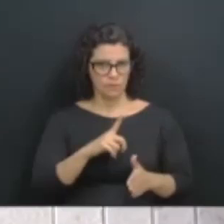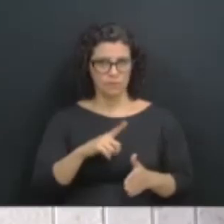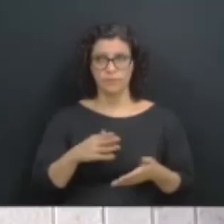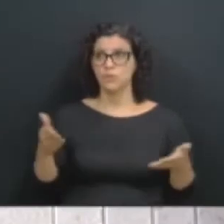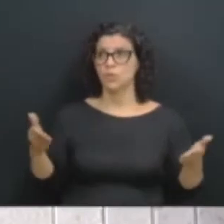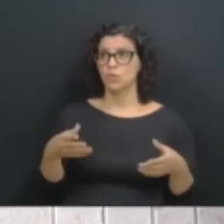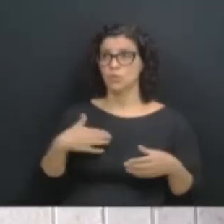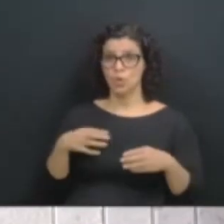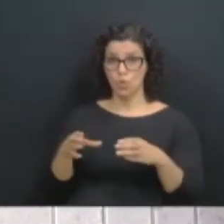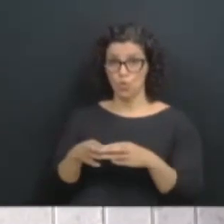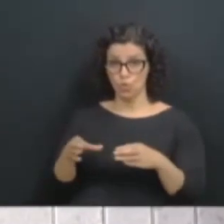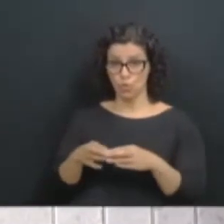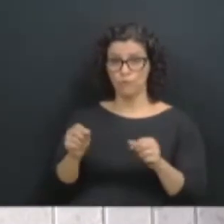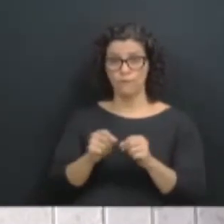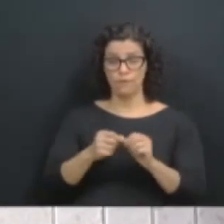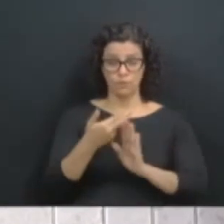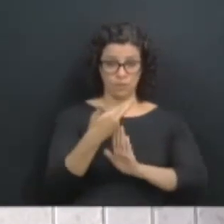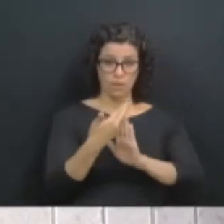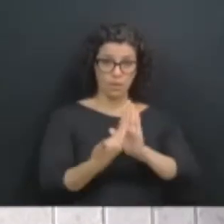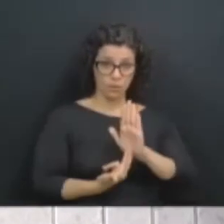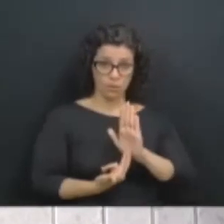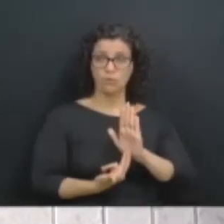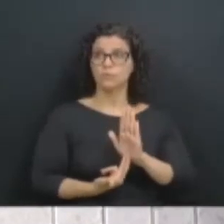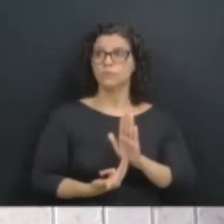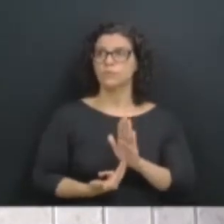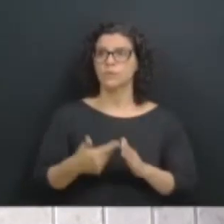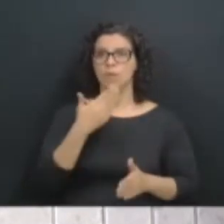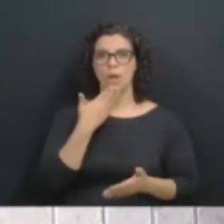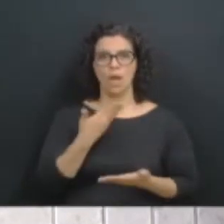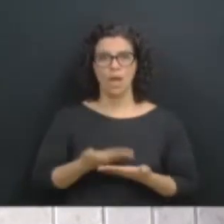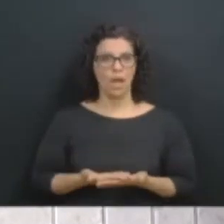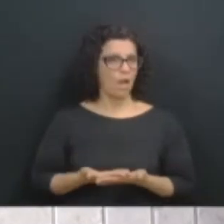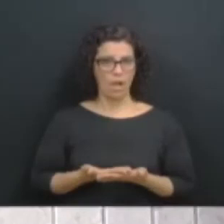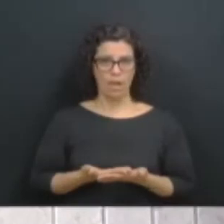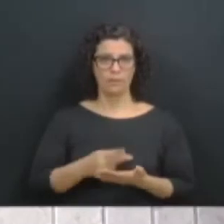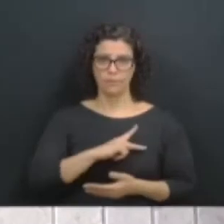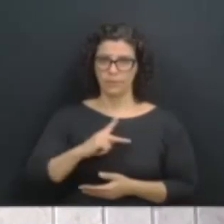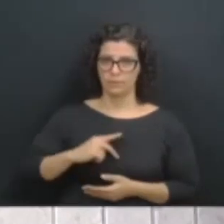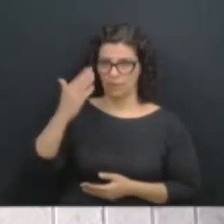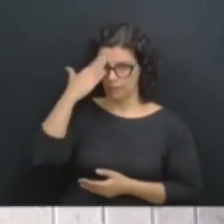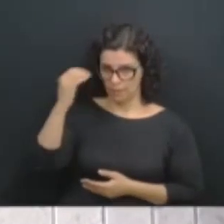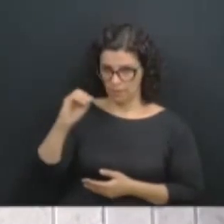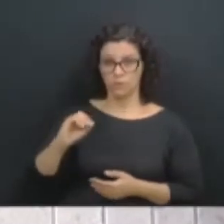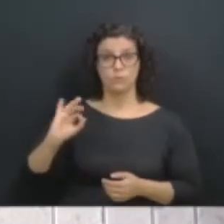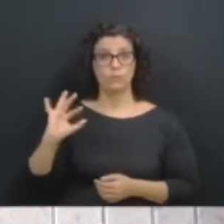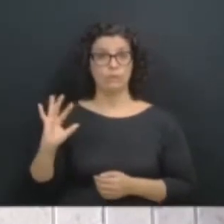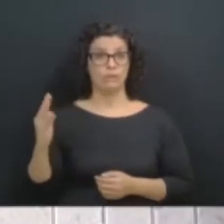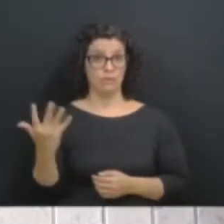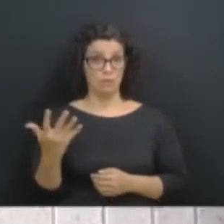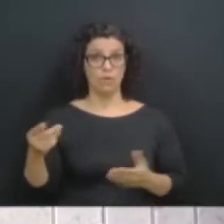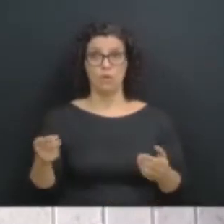a minha equipe produziu um relatório e eu estou boquiaberto, presidente Traiano, do que está